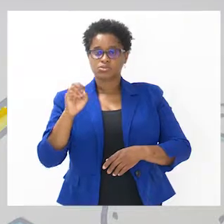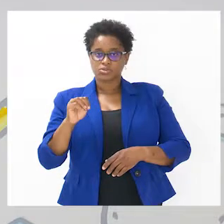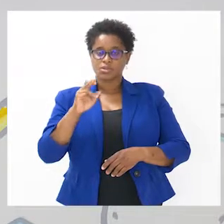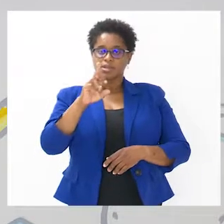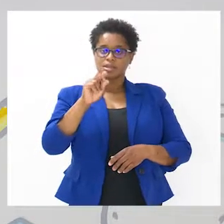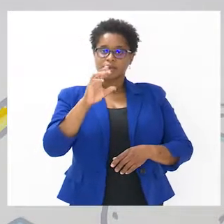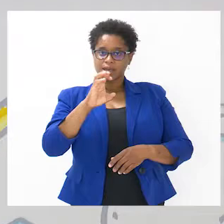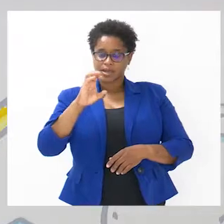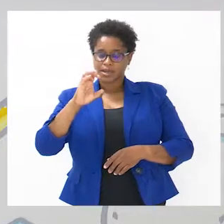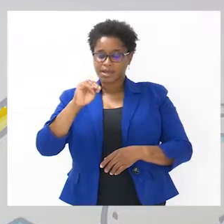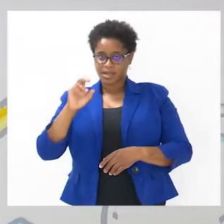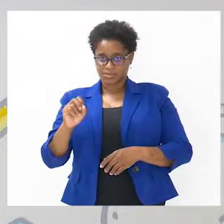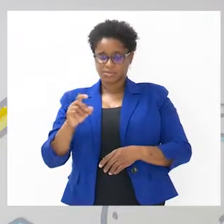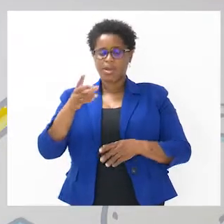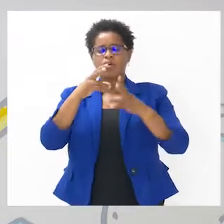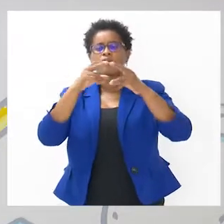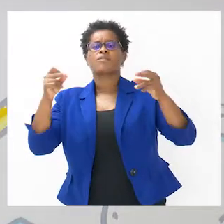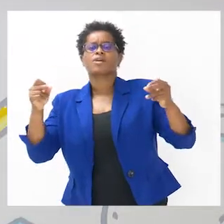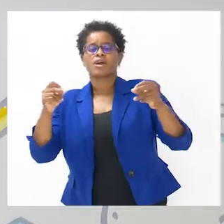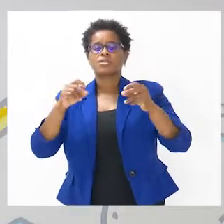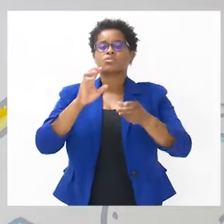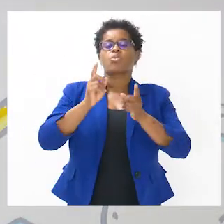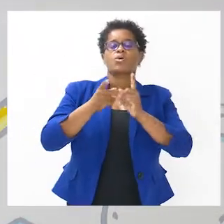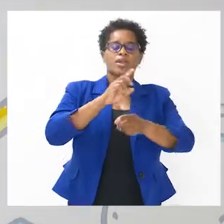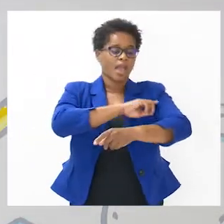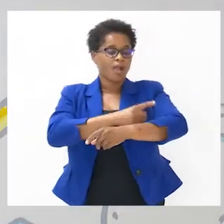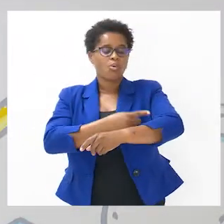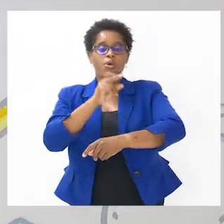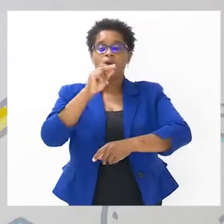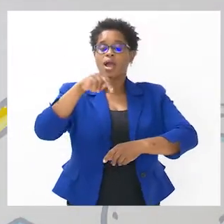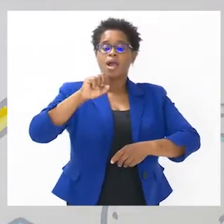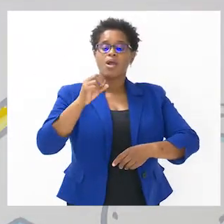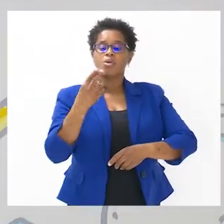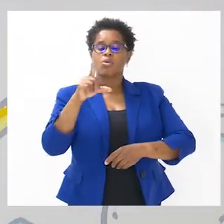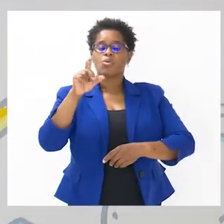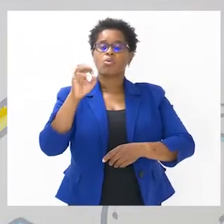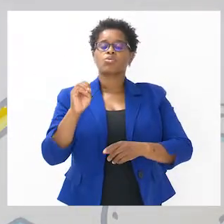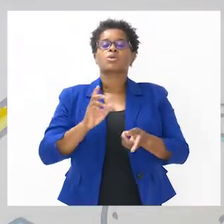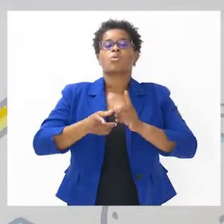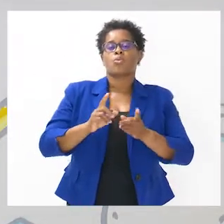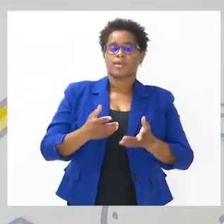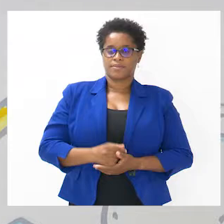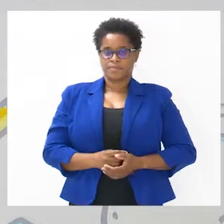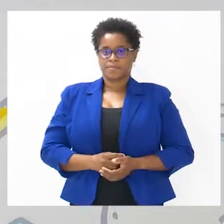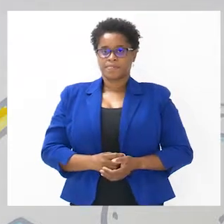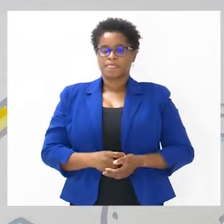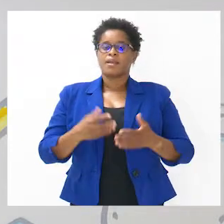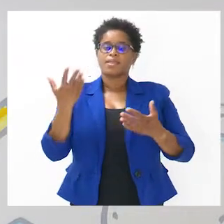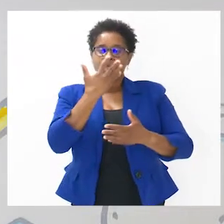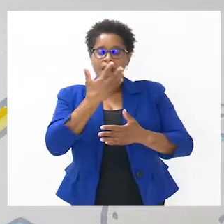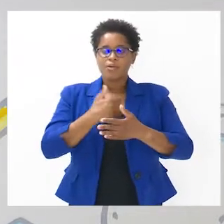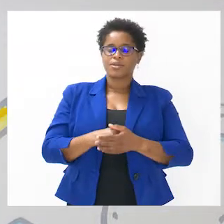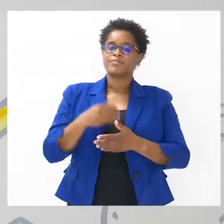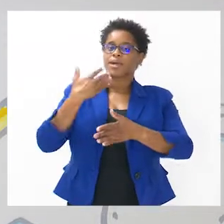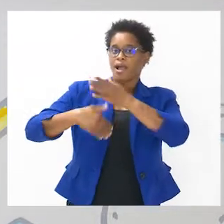Vamos ao conceito do ângulo, ou seja, ângulos. O que é que significa ângulos?